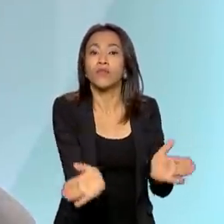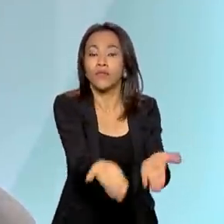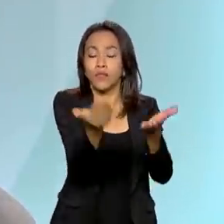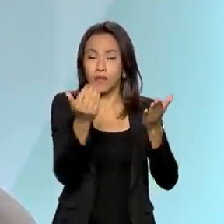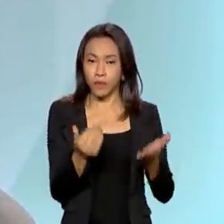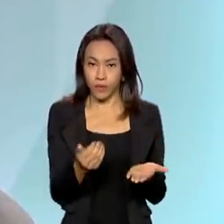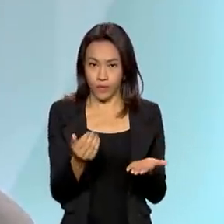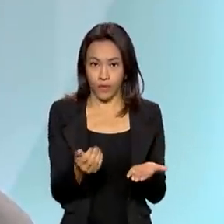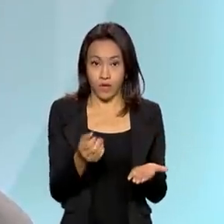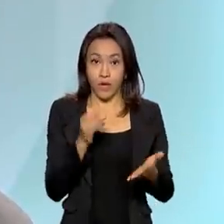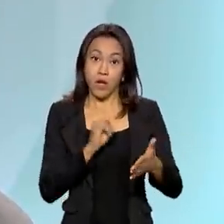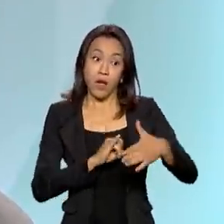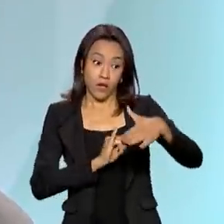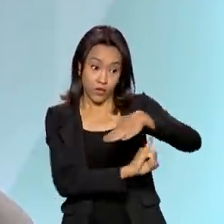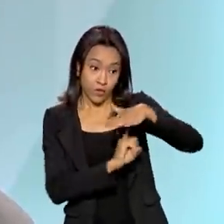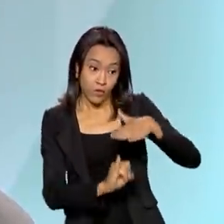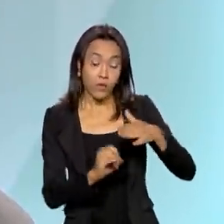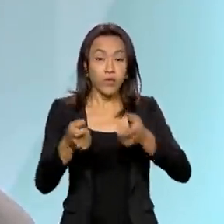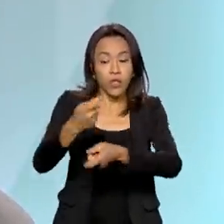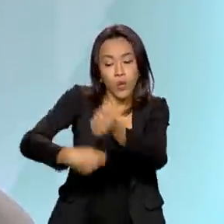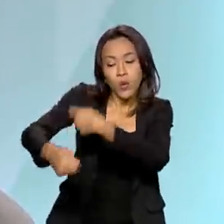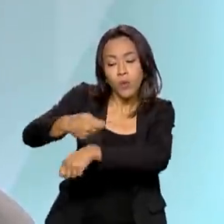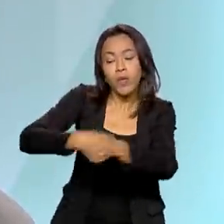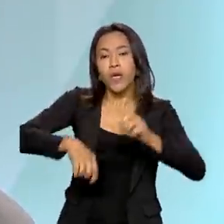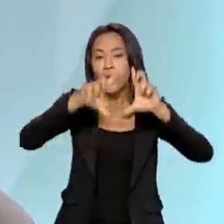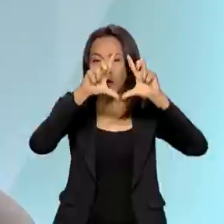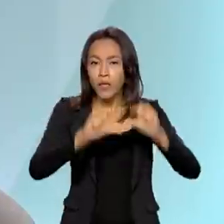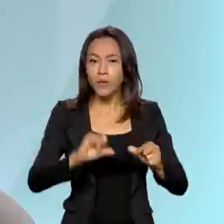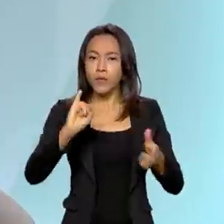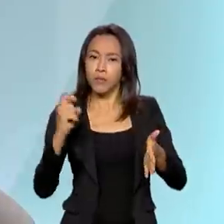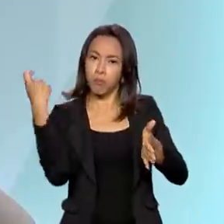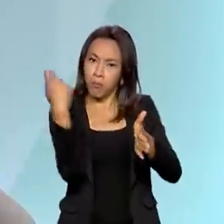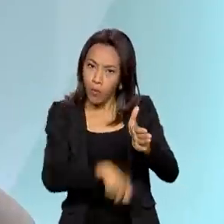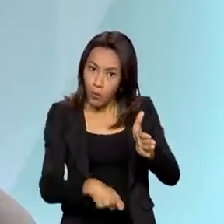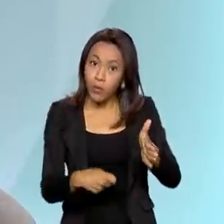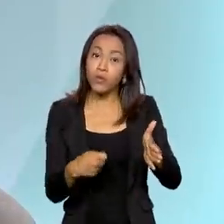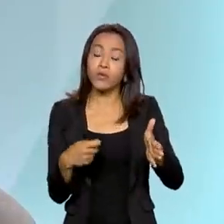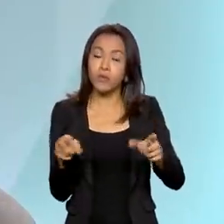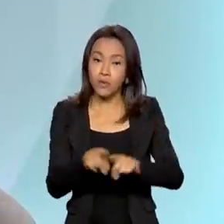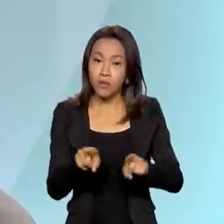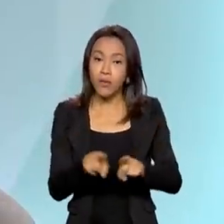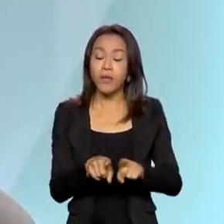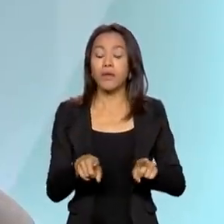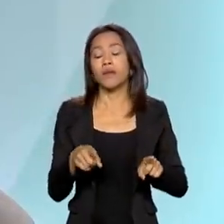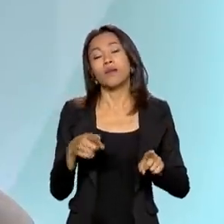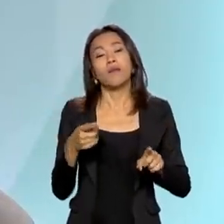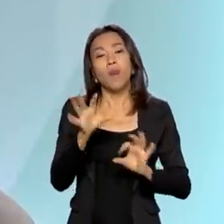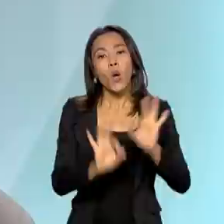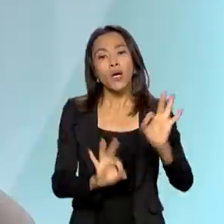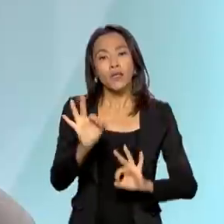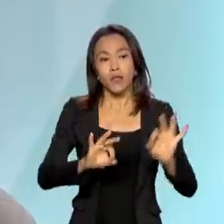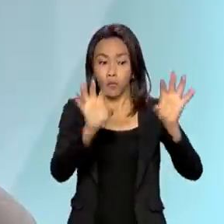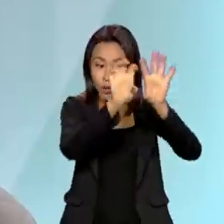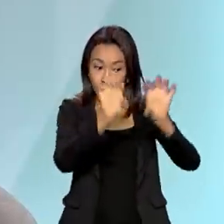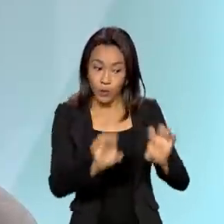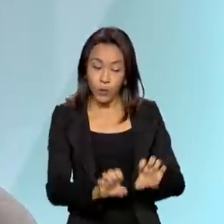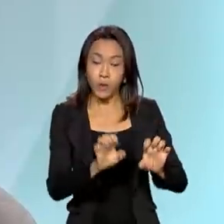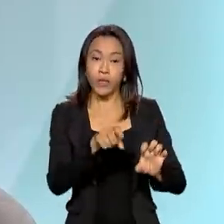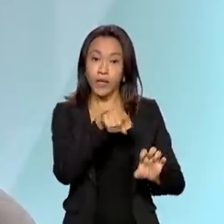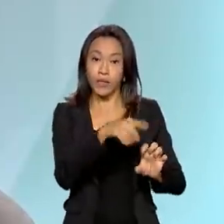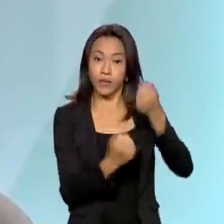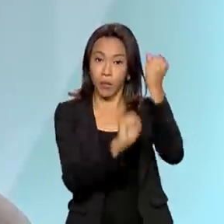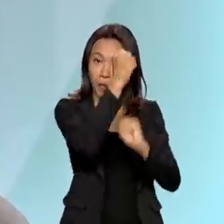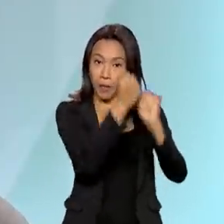econômicos, redução de impostos para a montagem da infraestrutura dessas usinas de biometano e